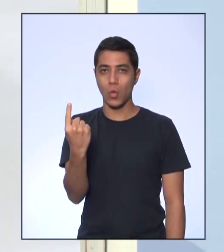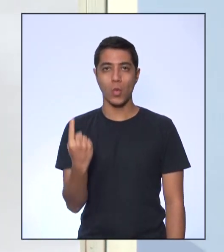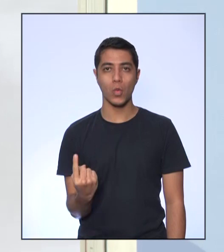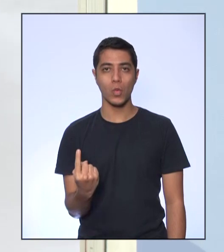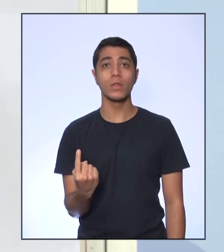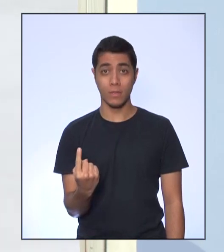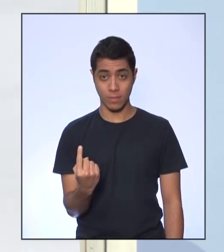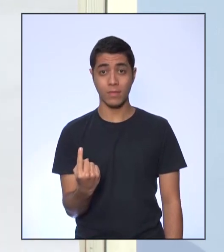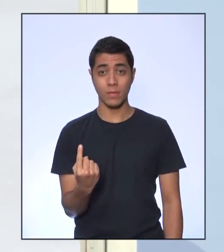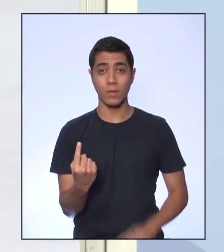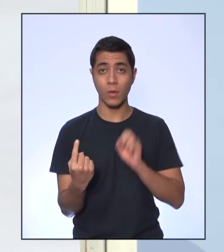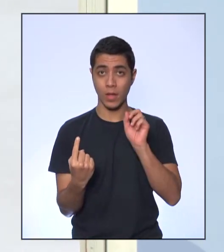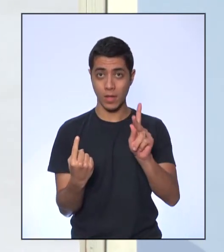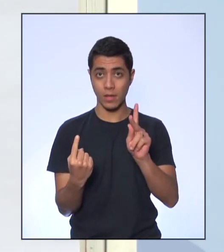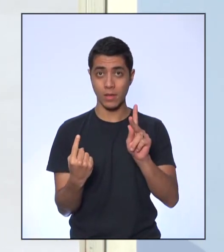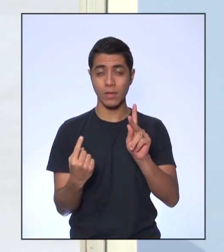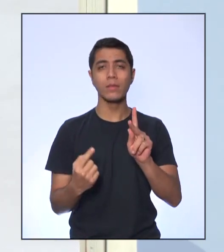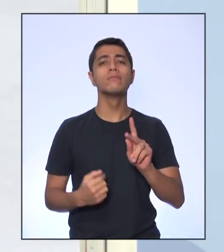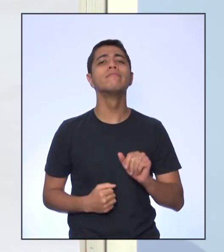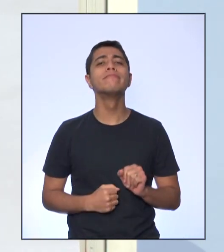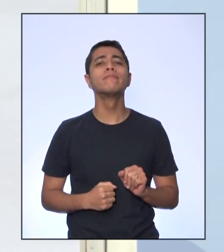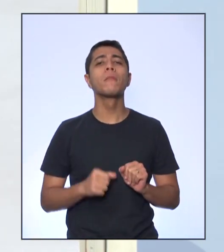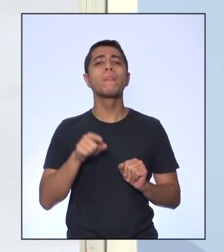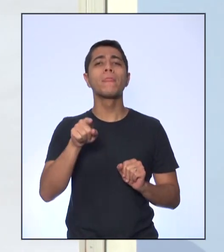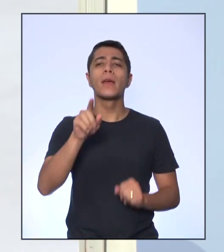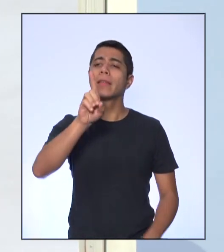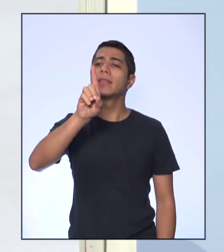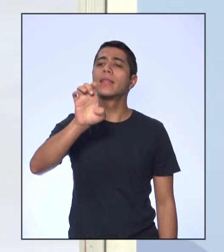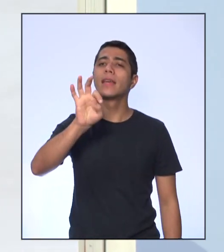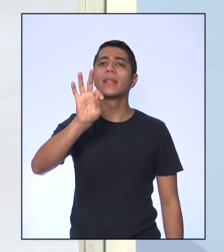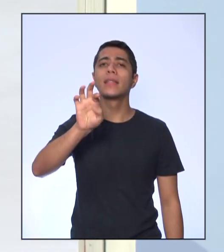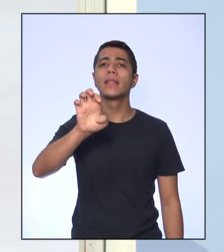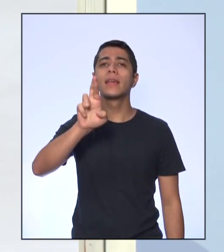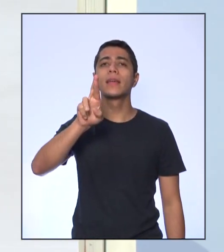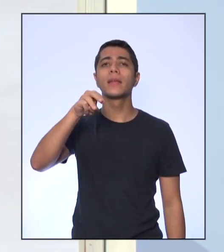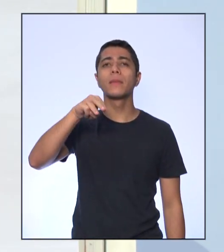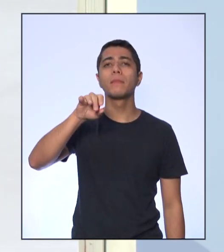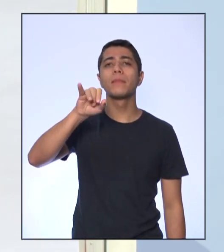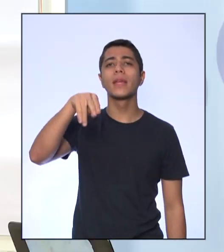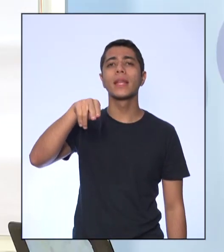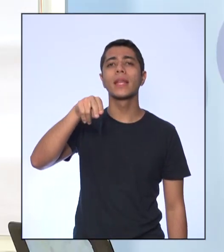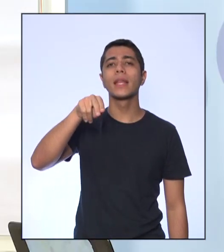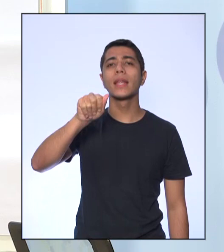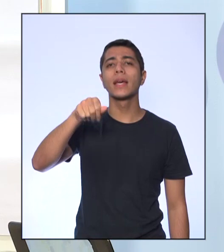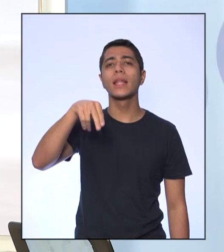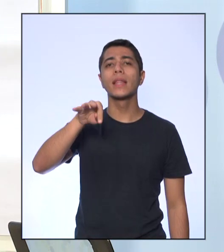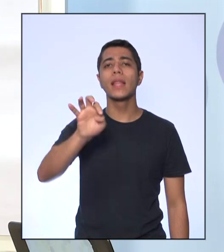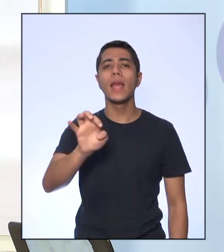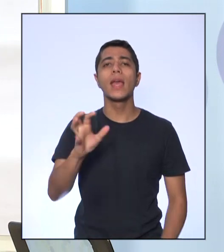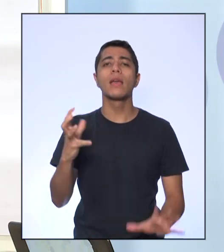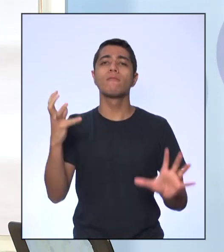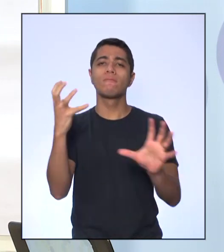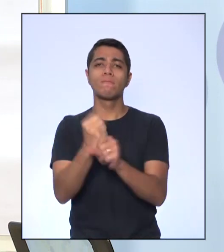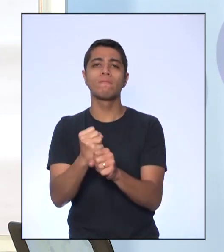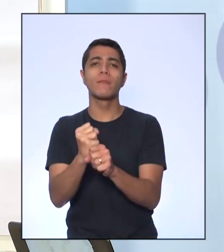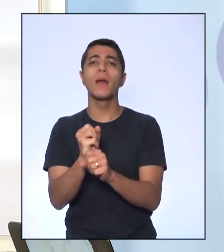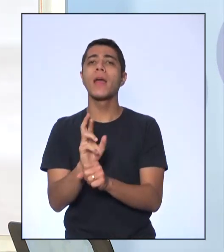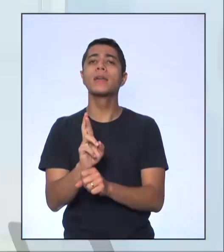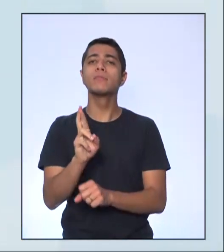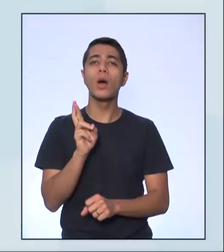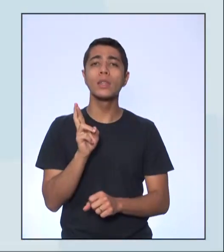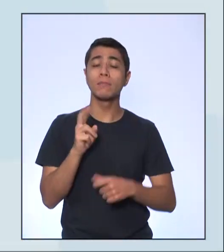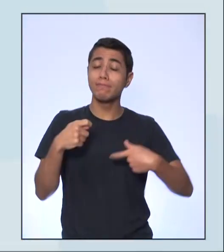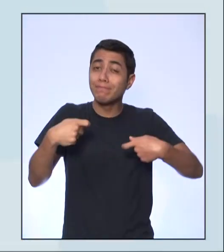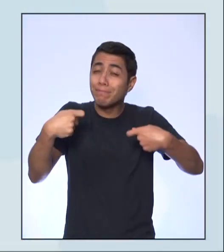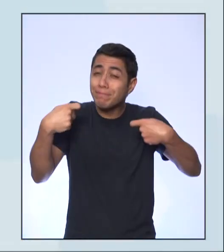determinante, a gente fala que tem que dar 0. Então, esse modelo, essa questão, tem que dar 0. Na tela de vocês,